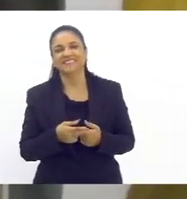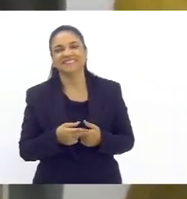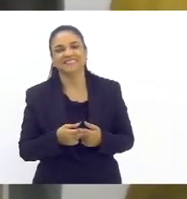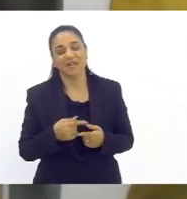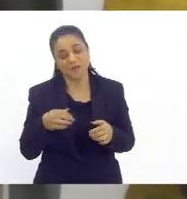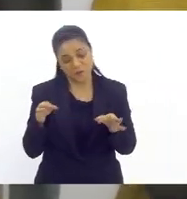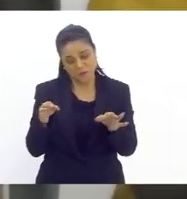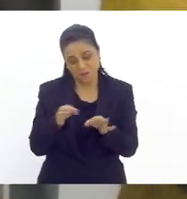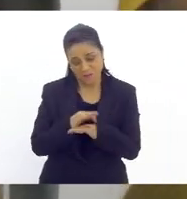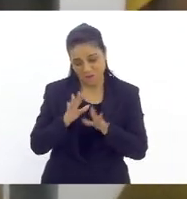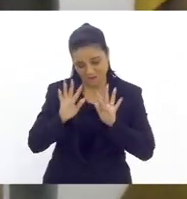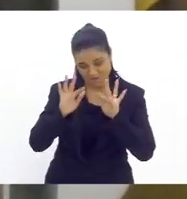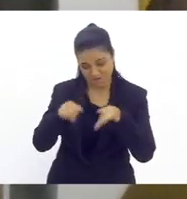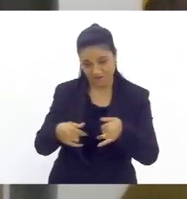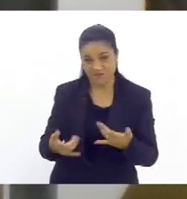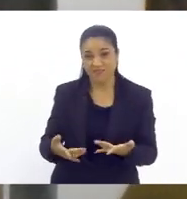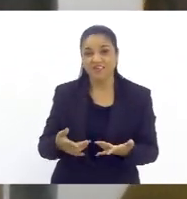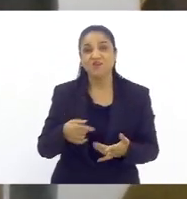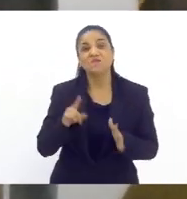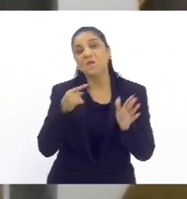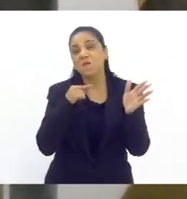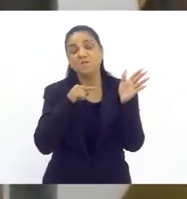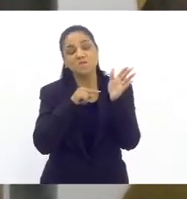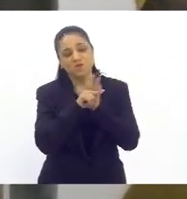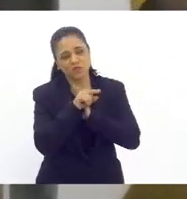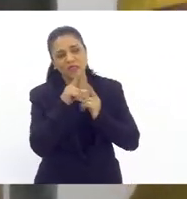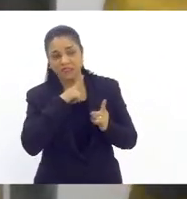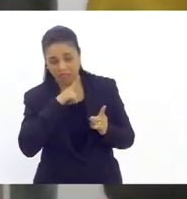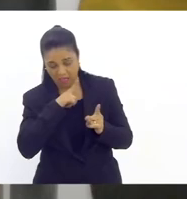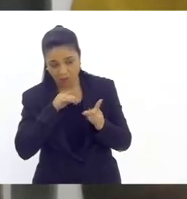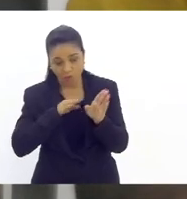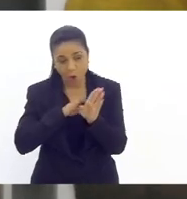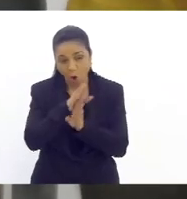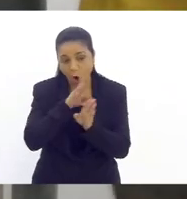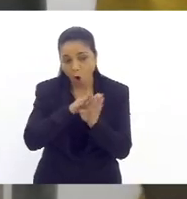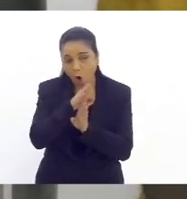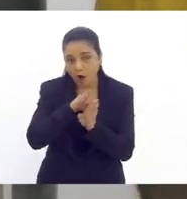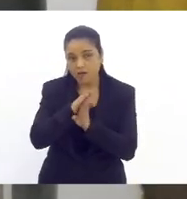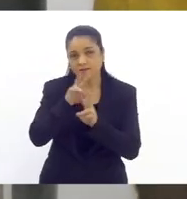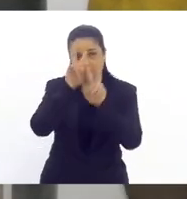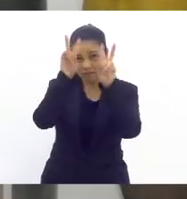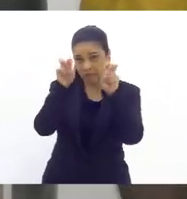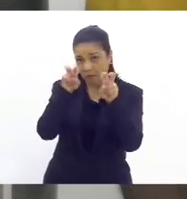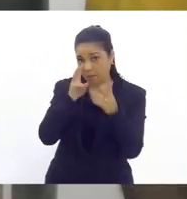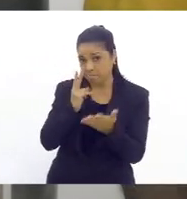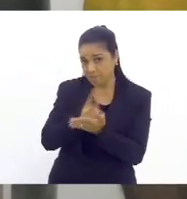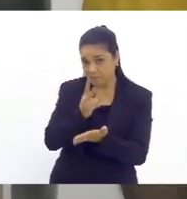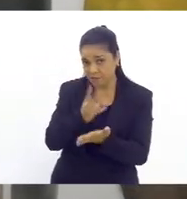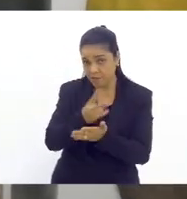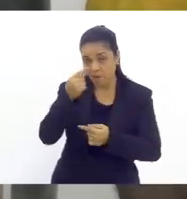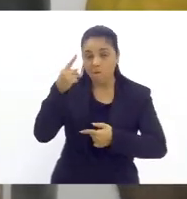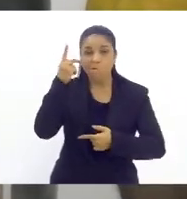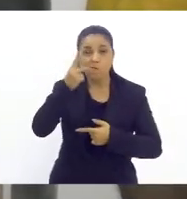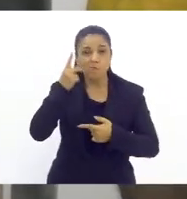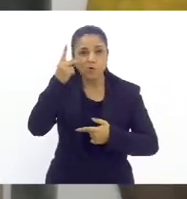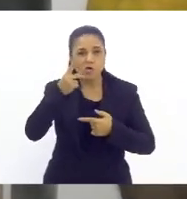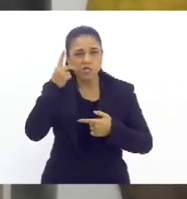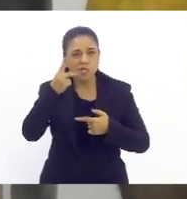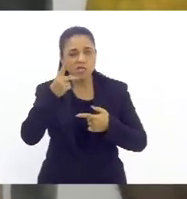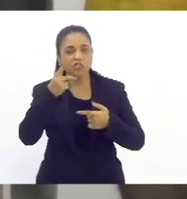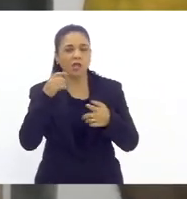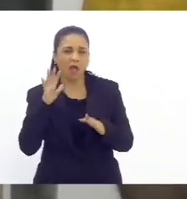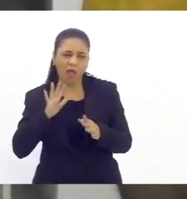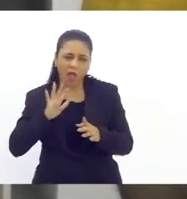é uma pergunta se existe uma orientação em relação a esse tema que a gente está falando política de drogas abordagem